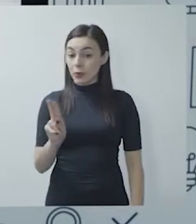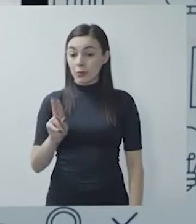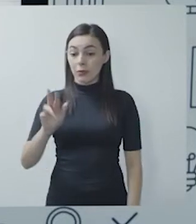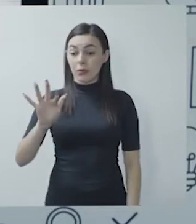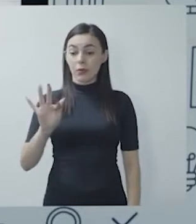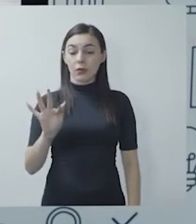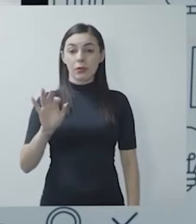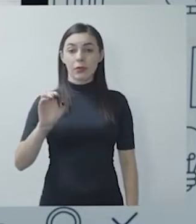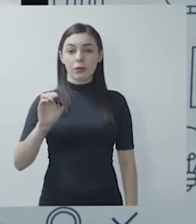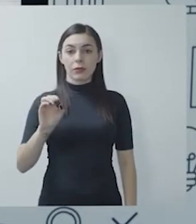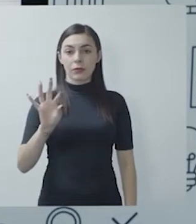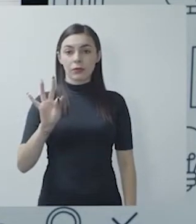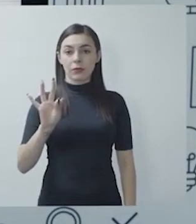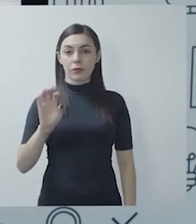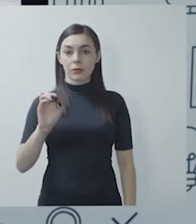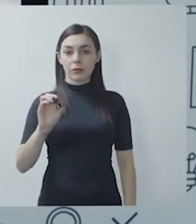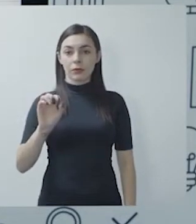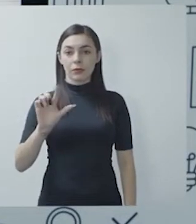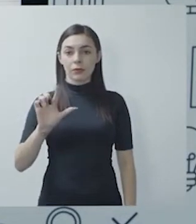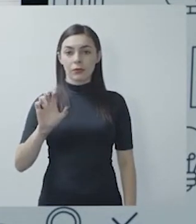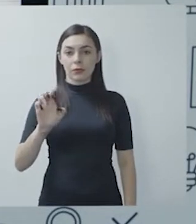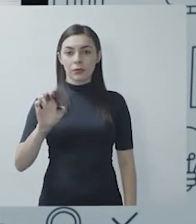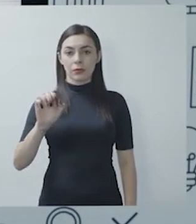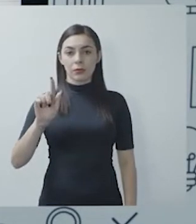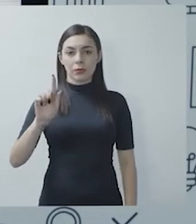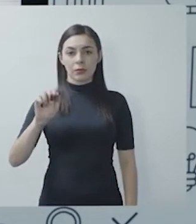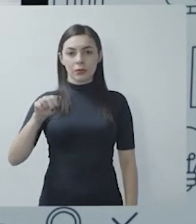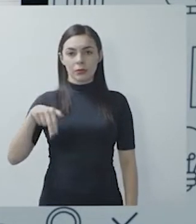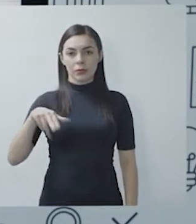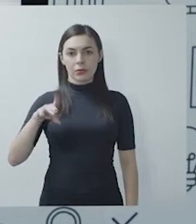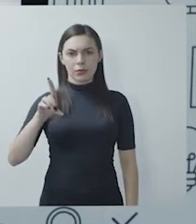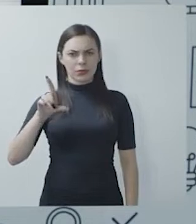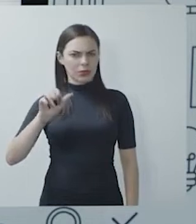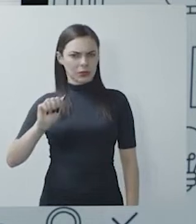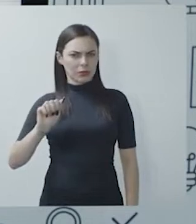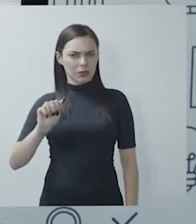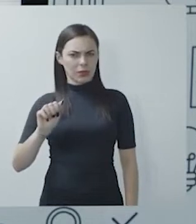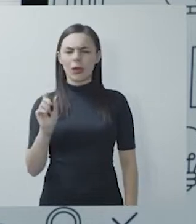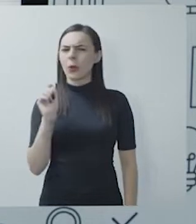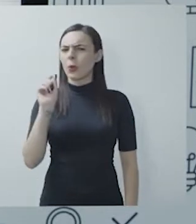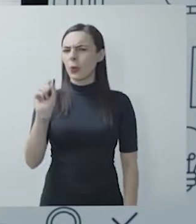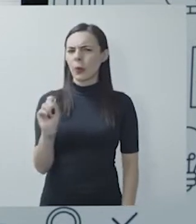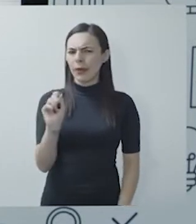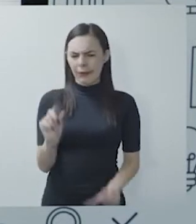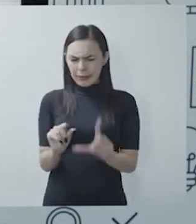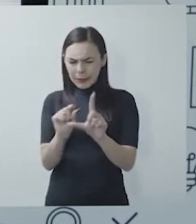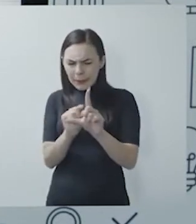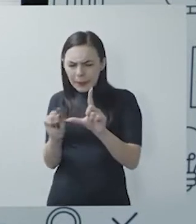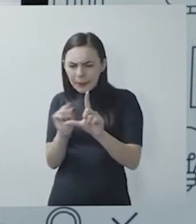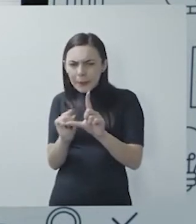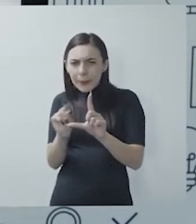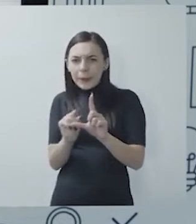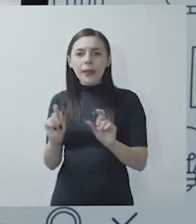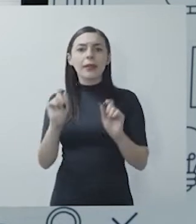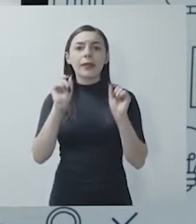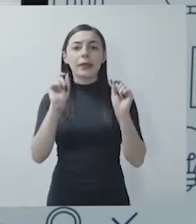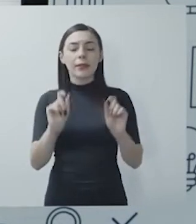uma fotolegenda. Então, o que é uma fotolegenda? Fotolegenda são todas.